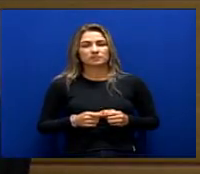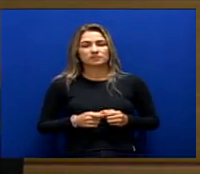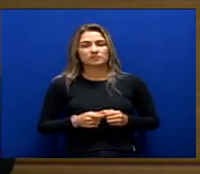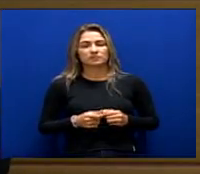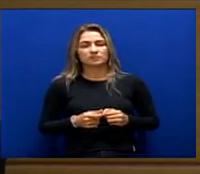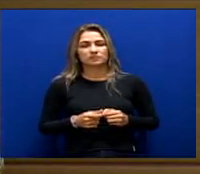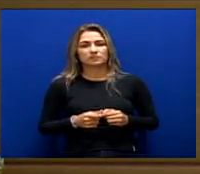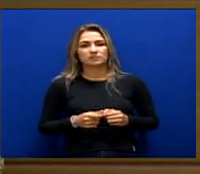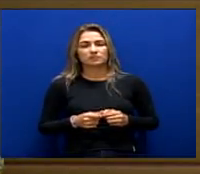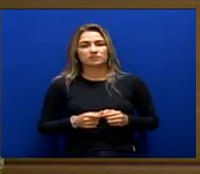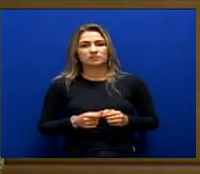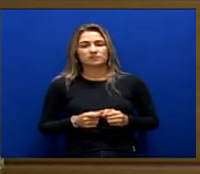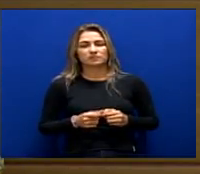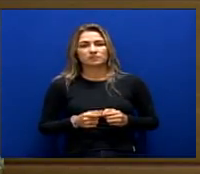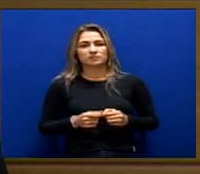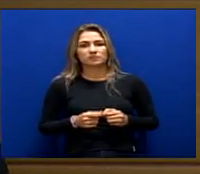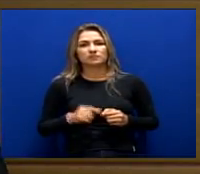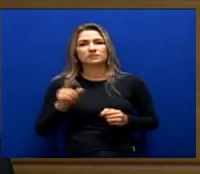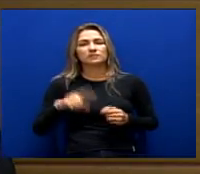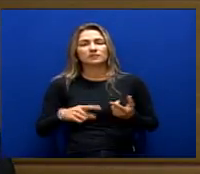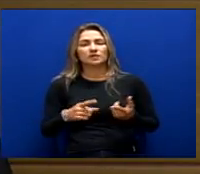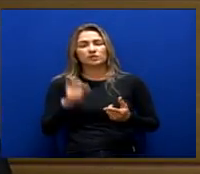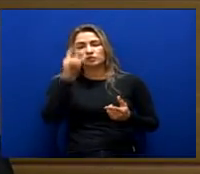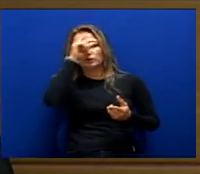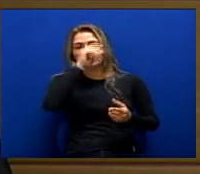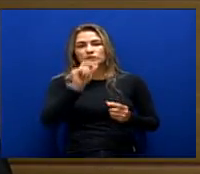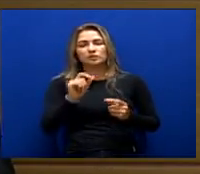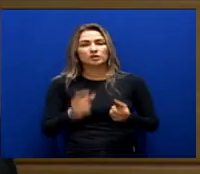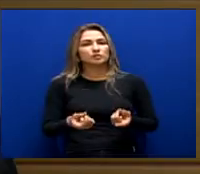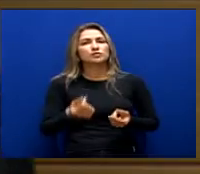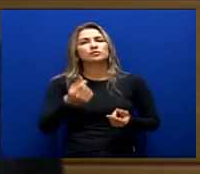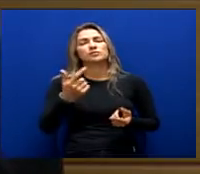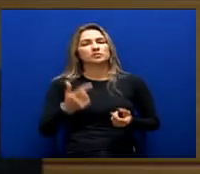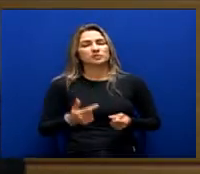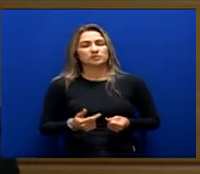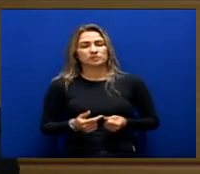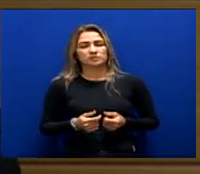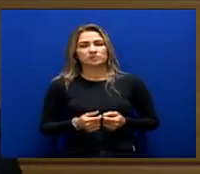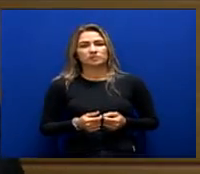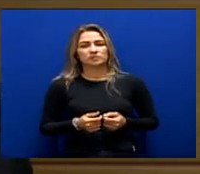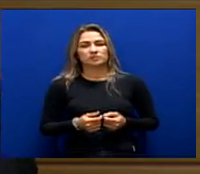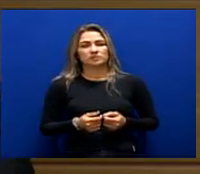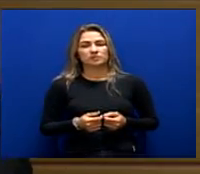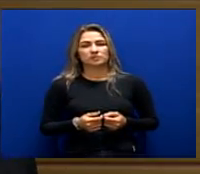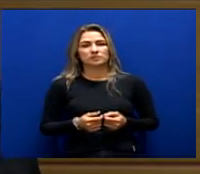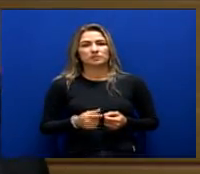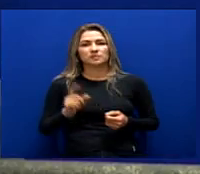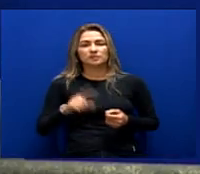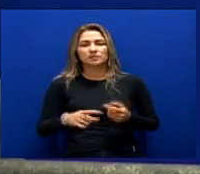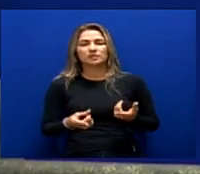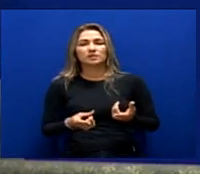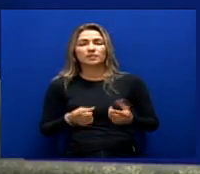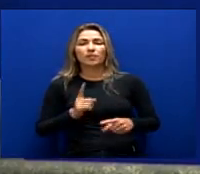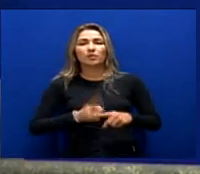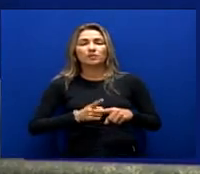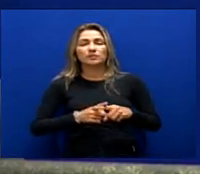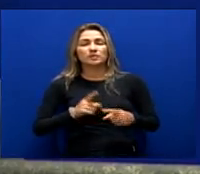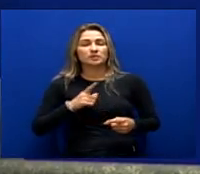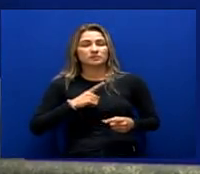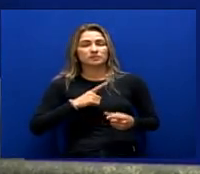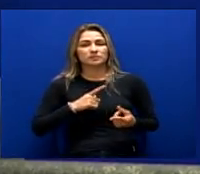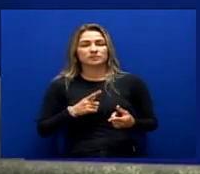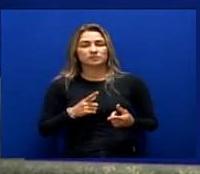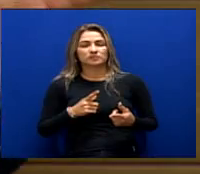entrave é financeiro orçamentário e tá muito amarrado por conta do nosso pacto federativo